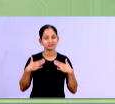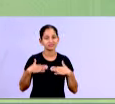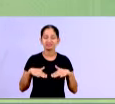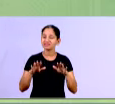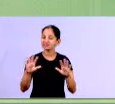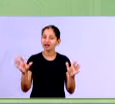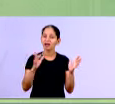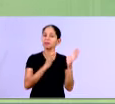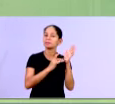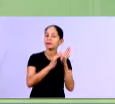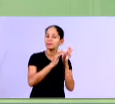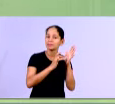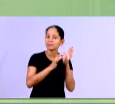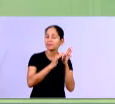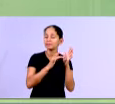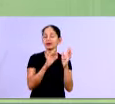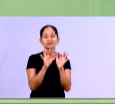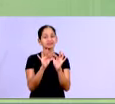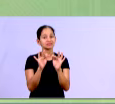na calculadora você vai pegar